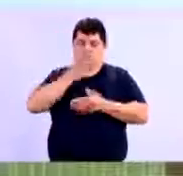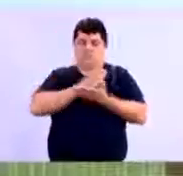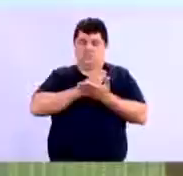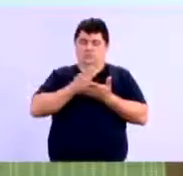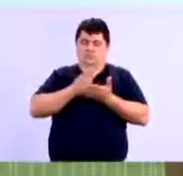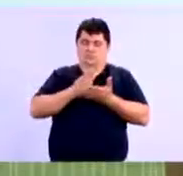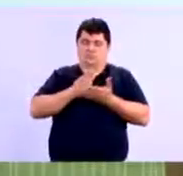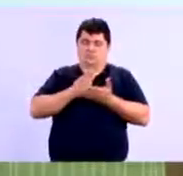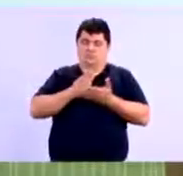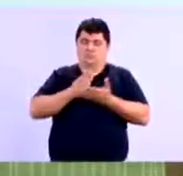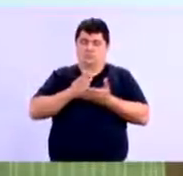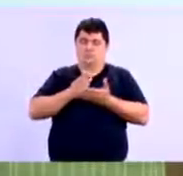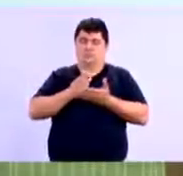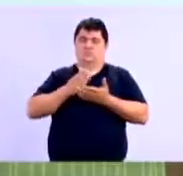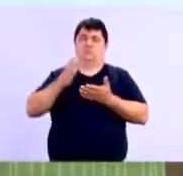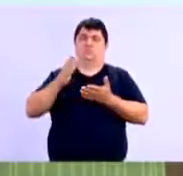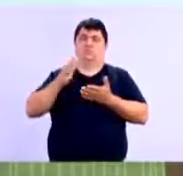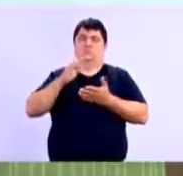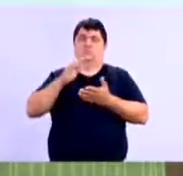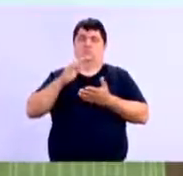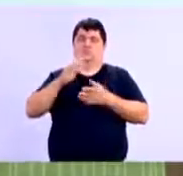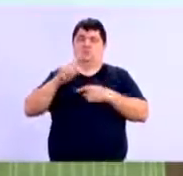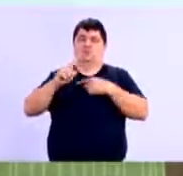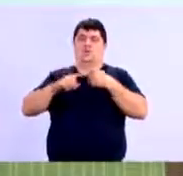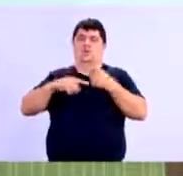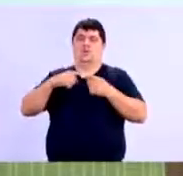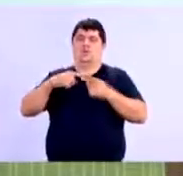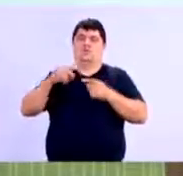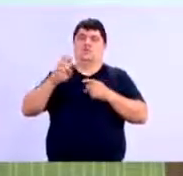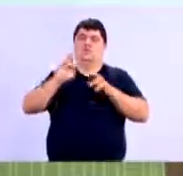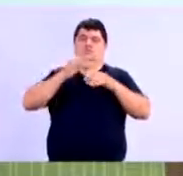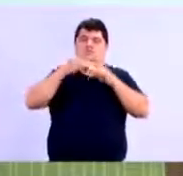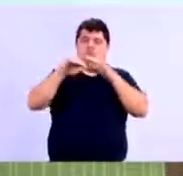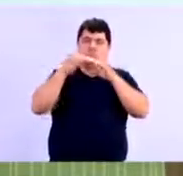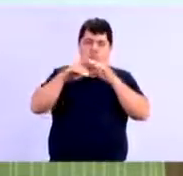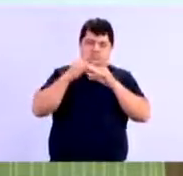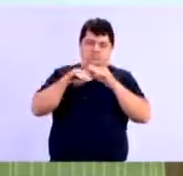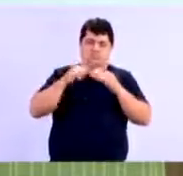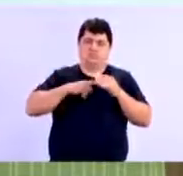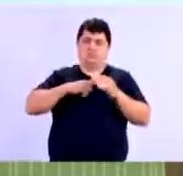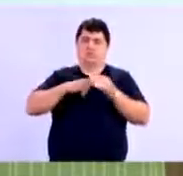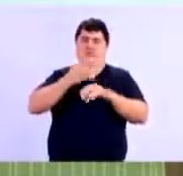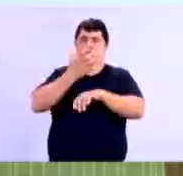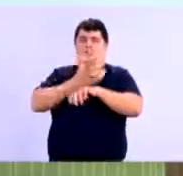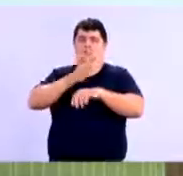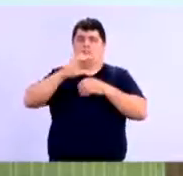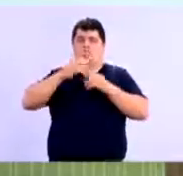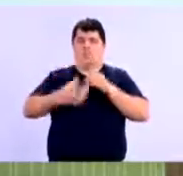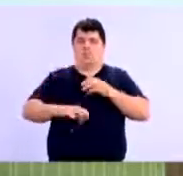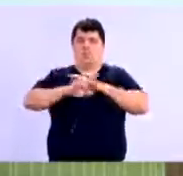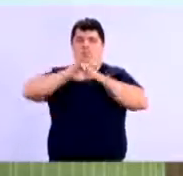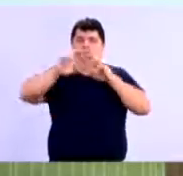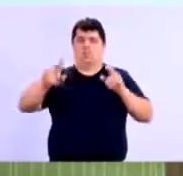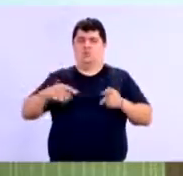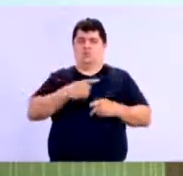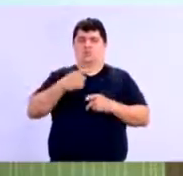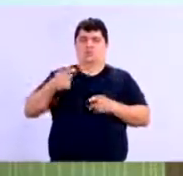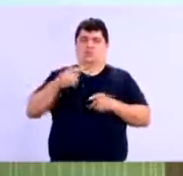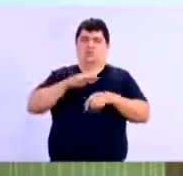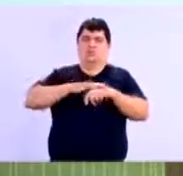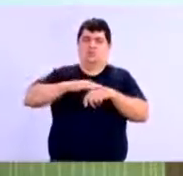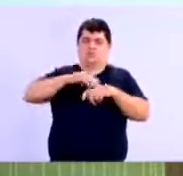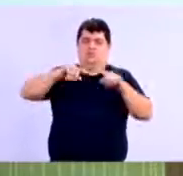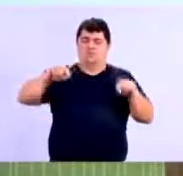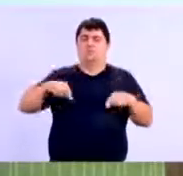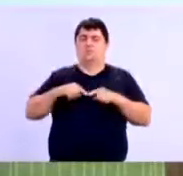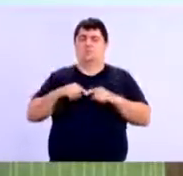o que vocês já viram agora e aí vocês vão receber o conteúdo de atividade na próxima semana. A gente vai conversar na sala de aula,